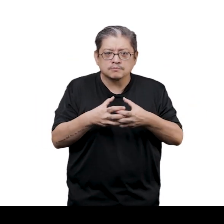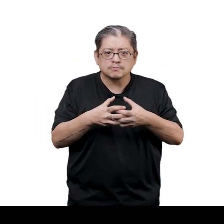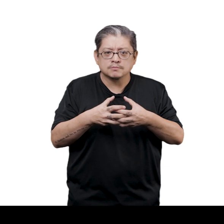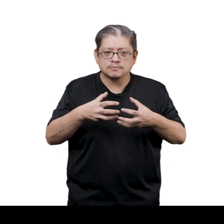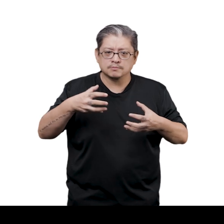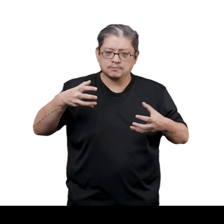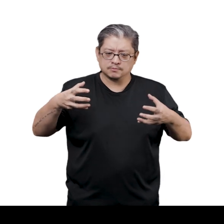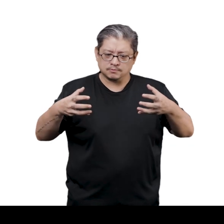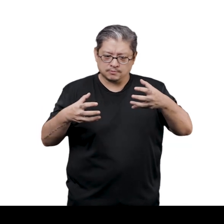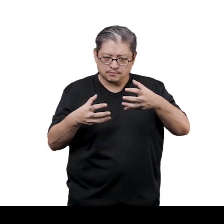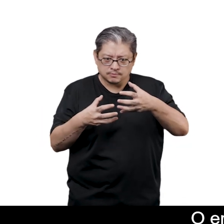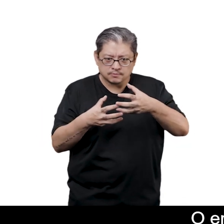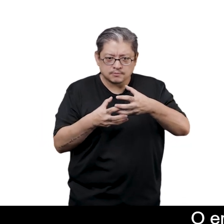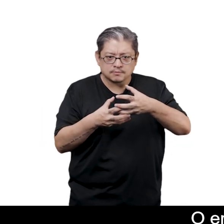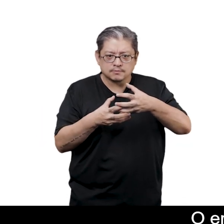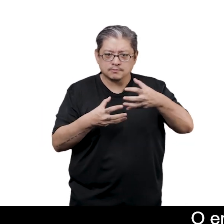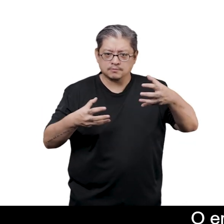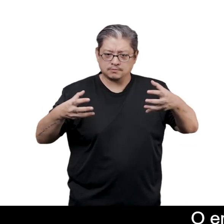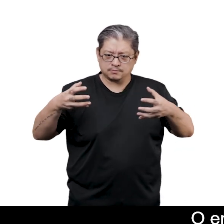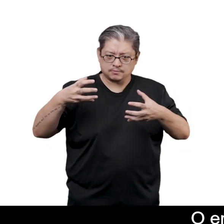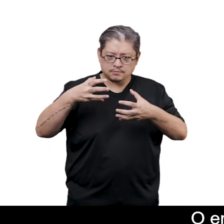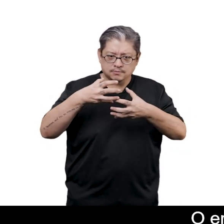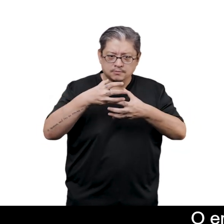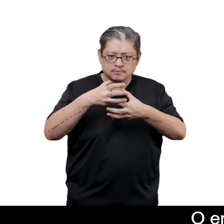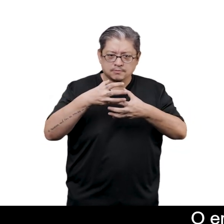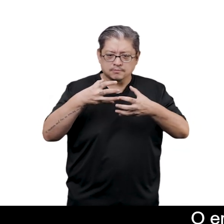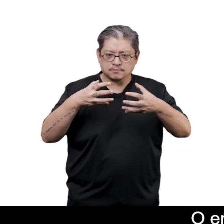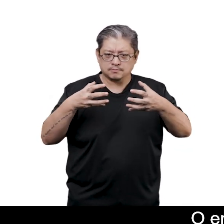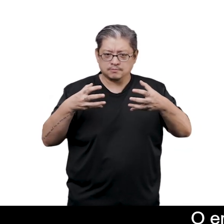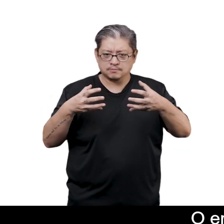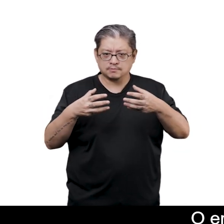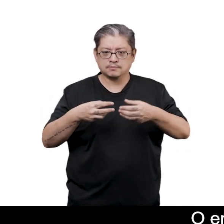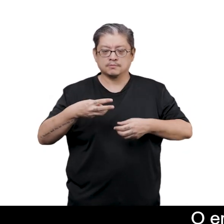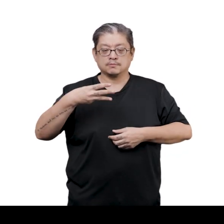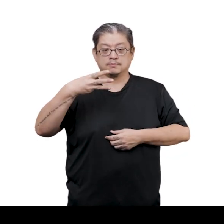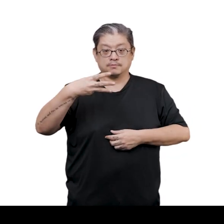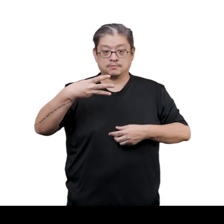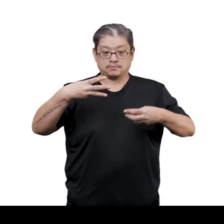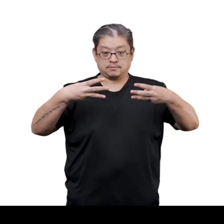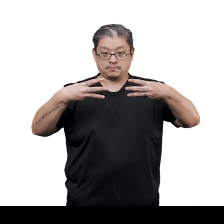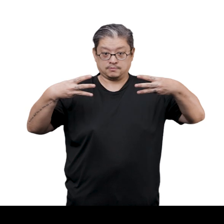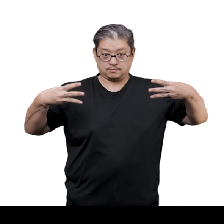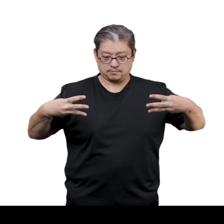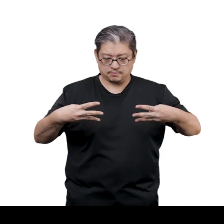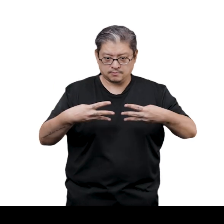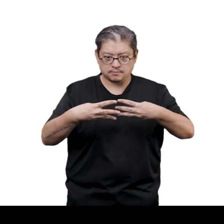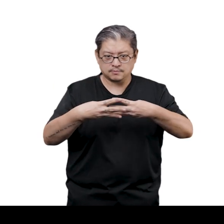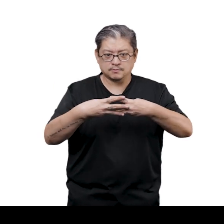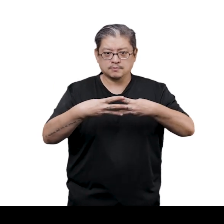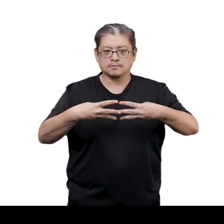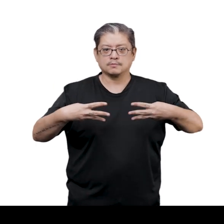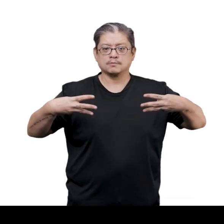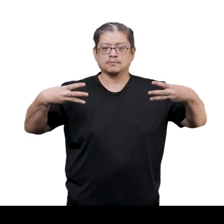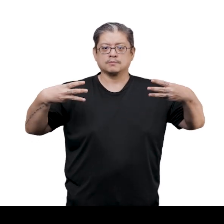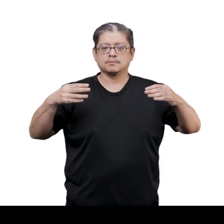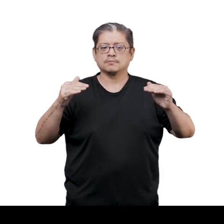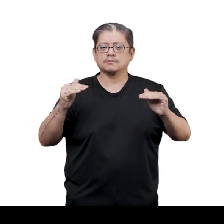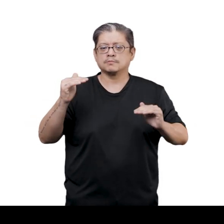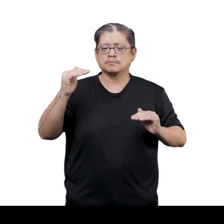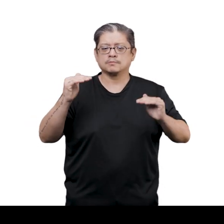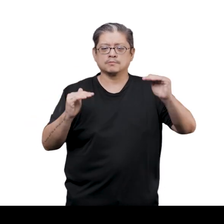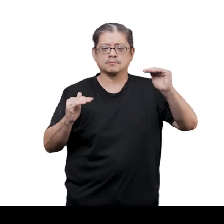painéis verticais. O encaixe das 3 faixas retangulares no trilho as coloca em profundidades